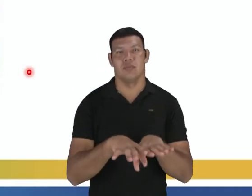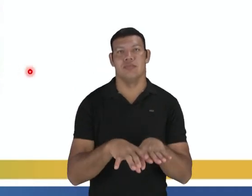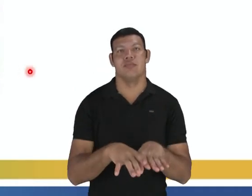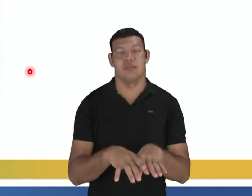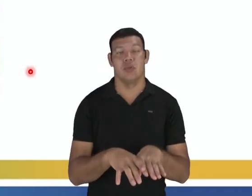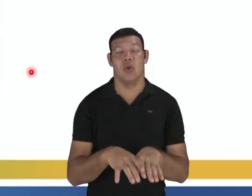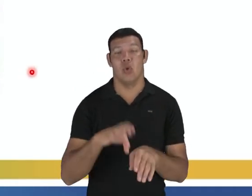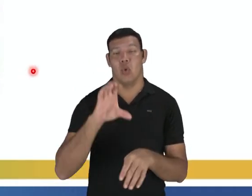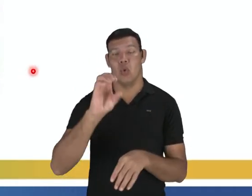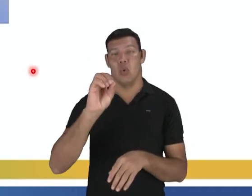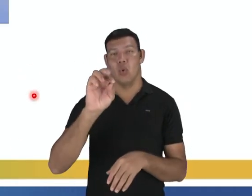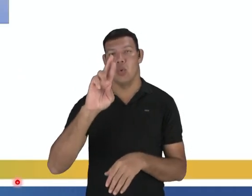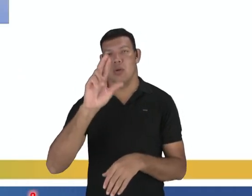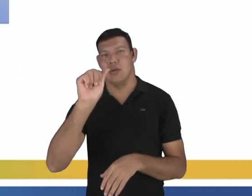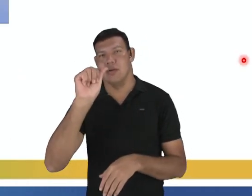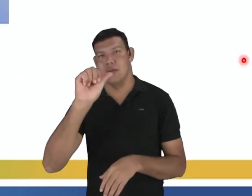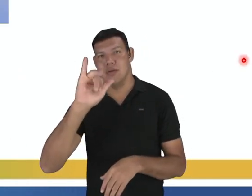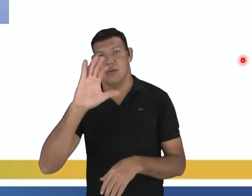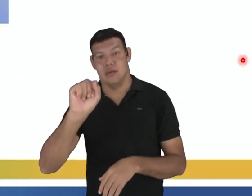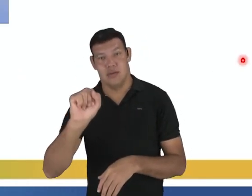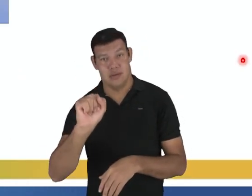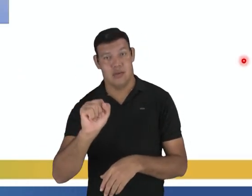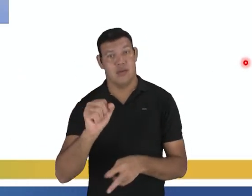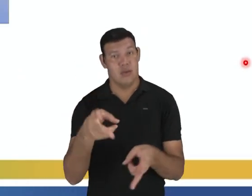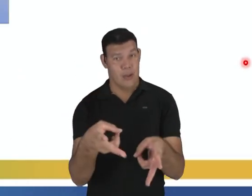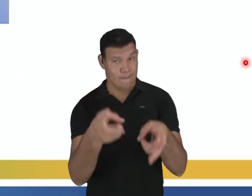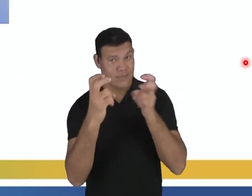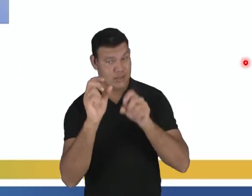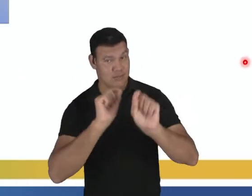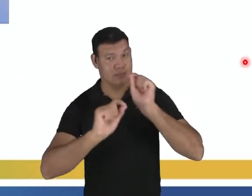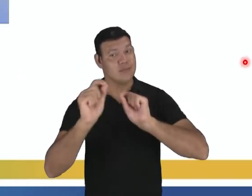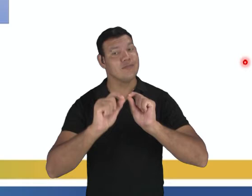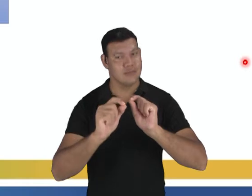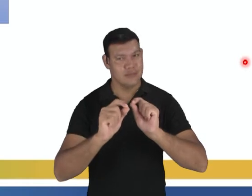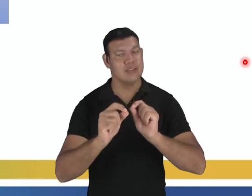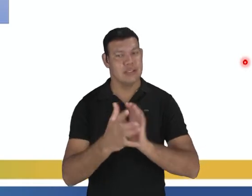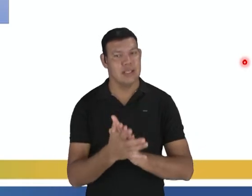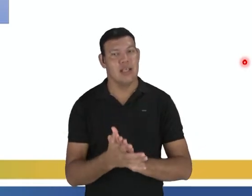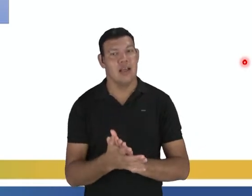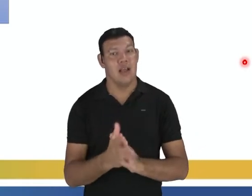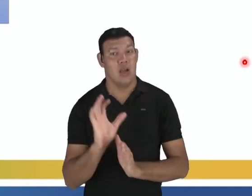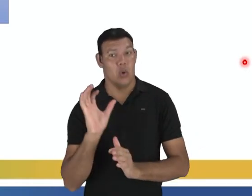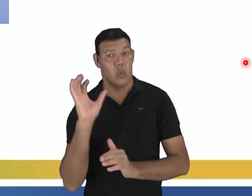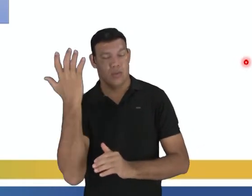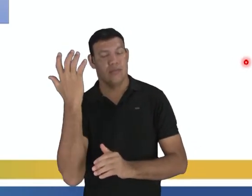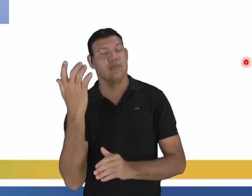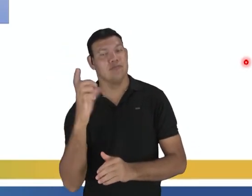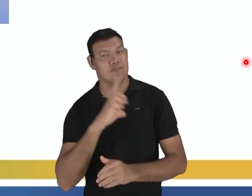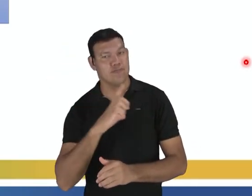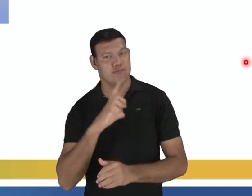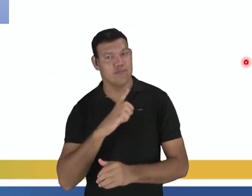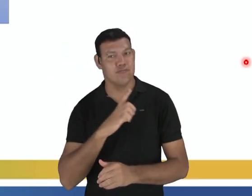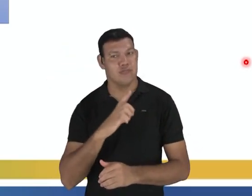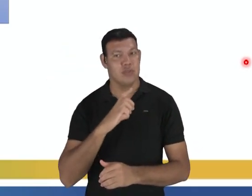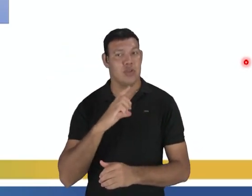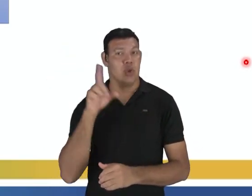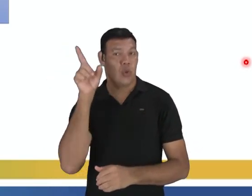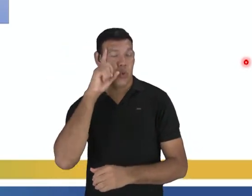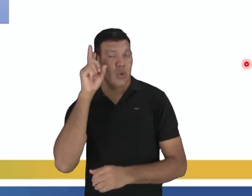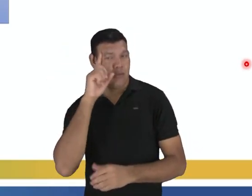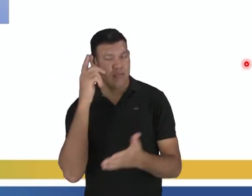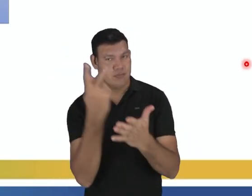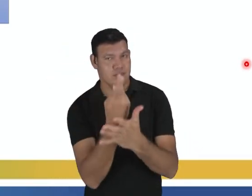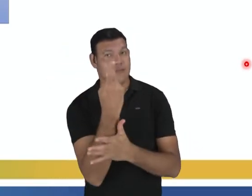alguns corais, ok? Então, o que a gente viu agora? Alguns indícios, né, de reações químicas que acontecem no nosso cotidiano,